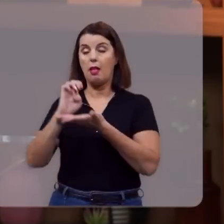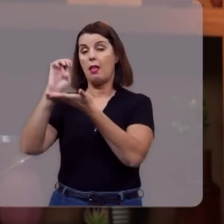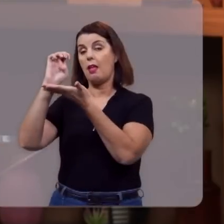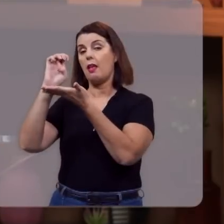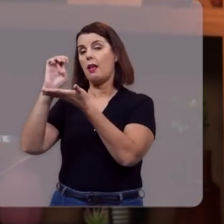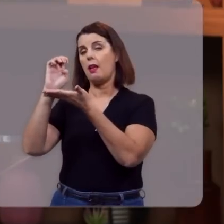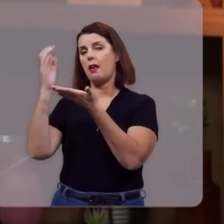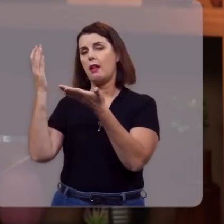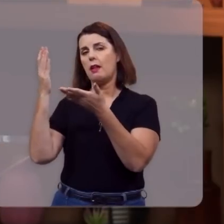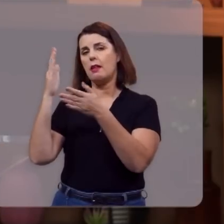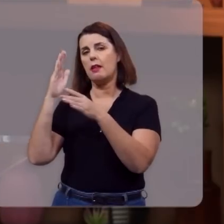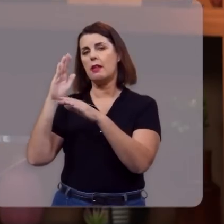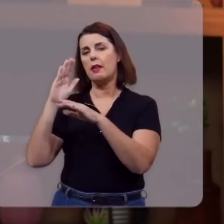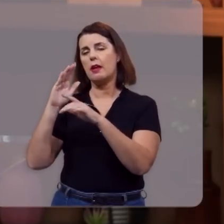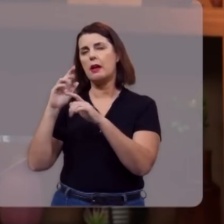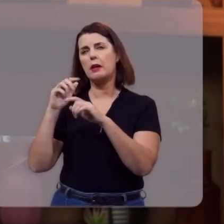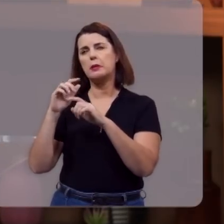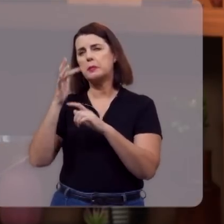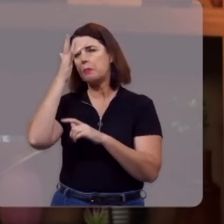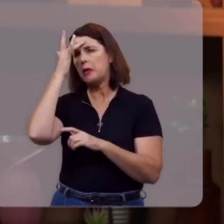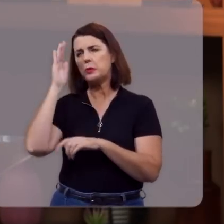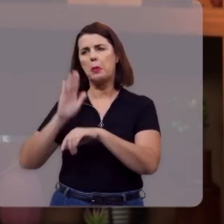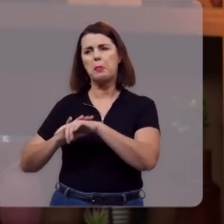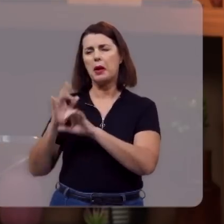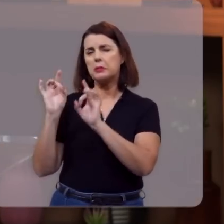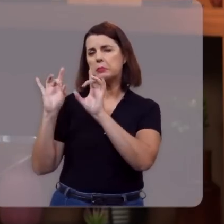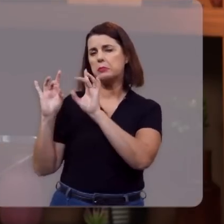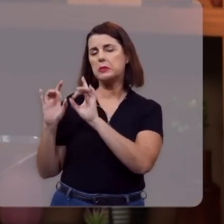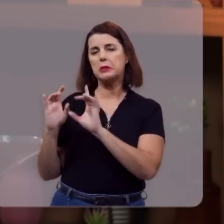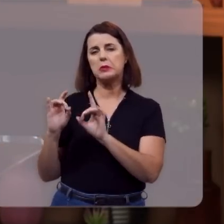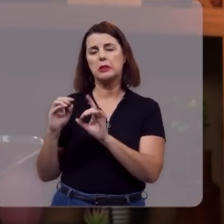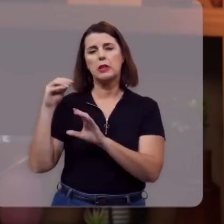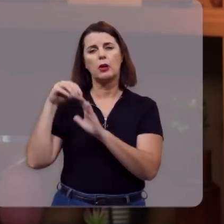Elias é uma das figuras mais emblemáticas da Bíblia.